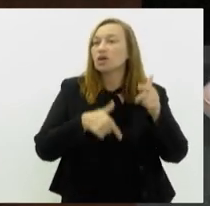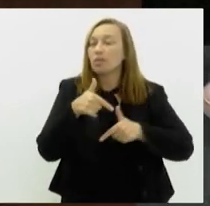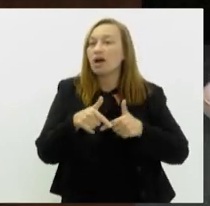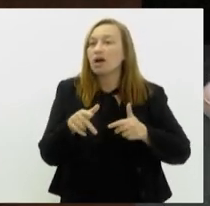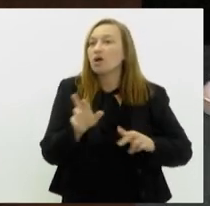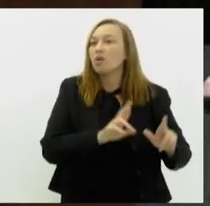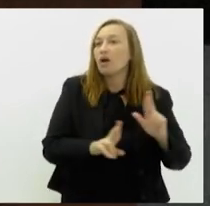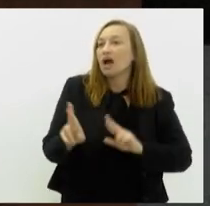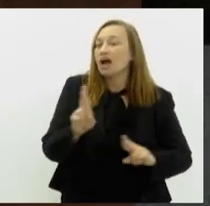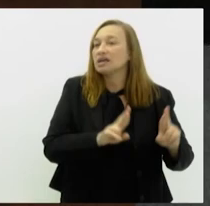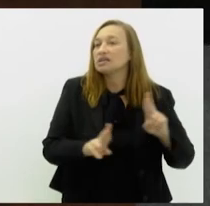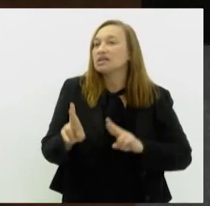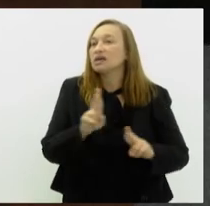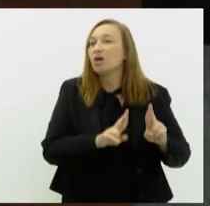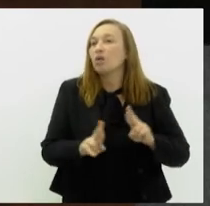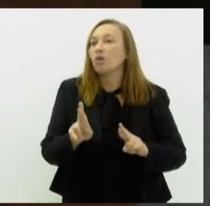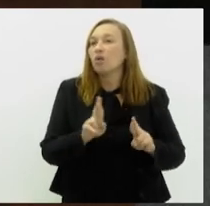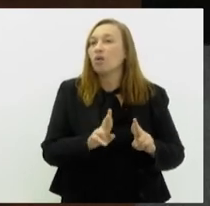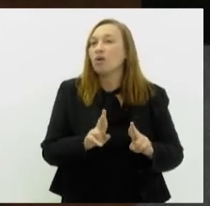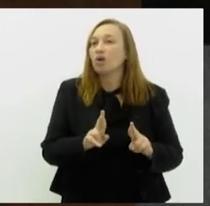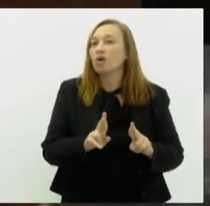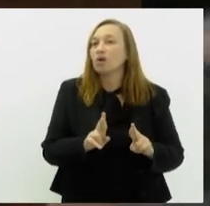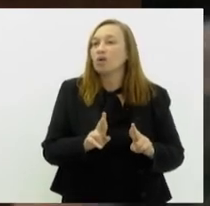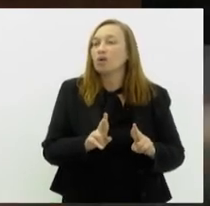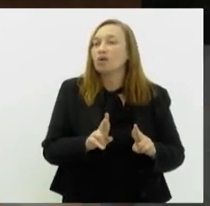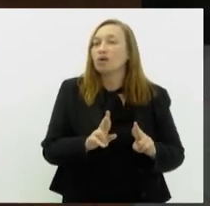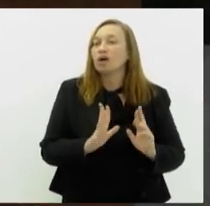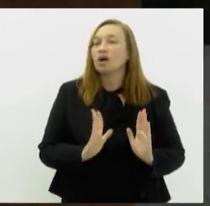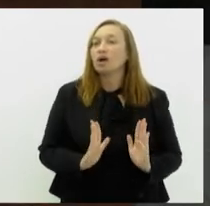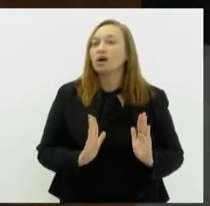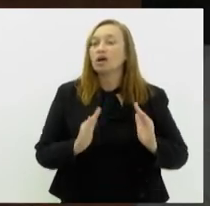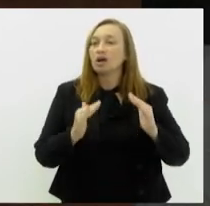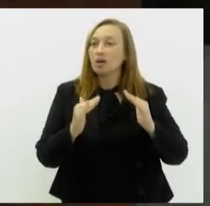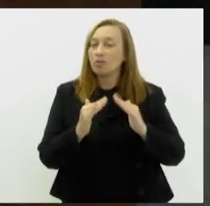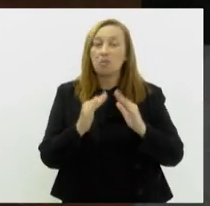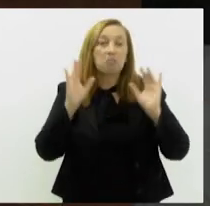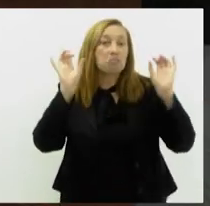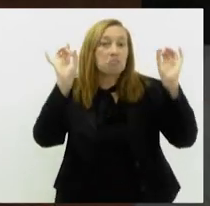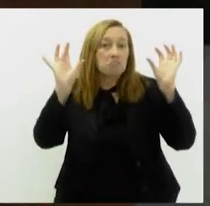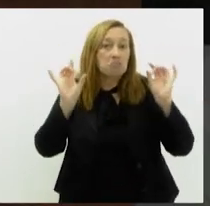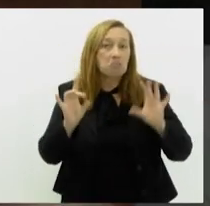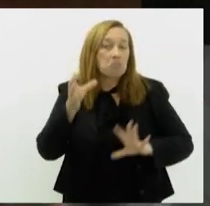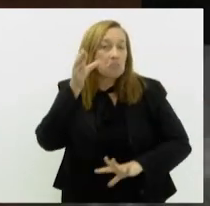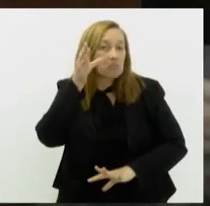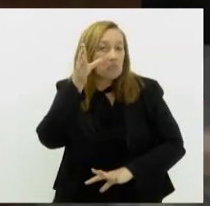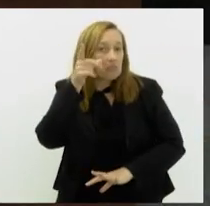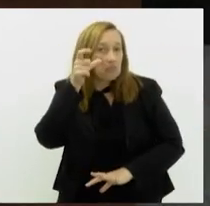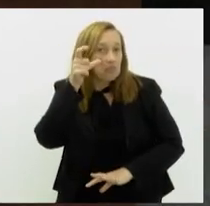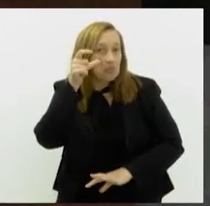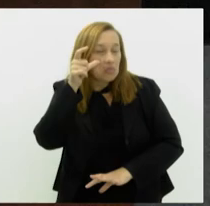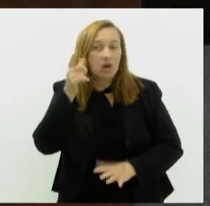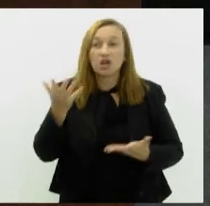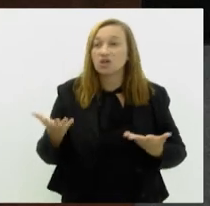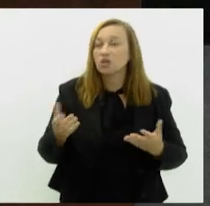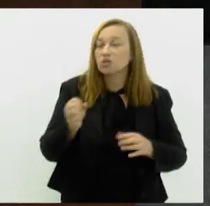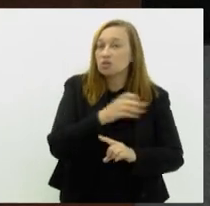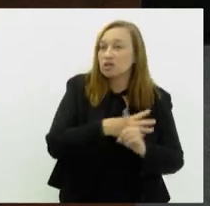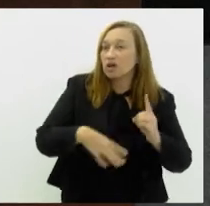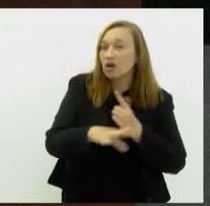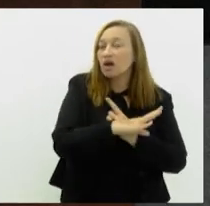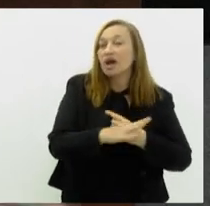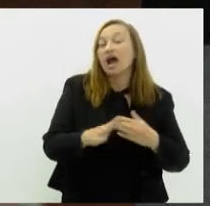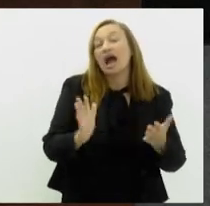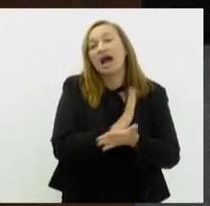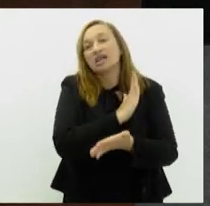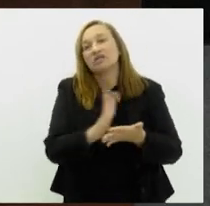relação à habitação de especial interesse social, que muitas vezes estão em